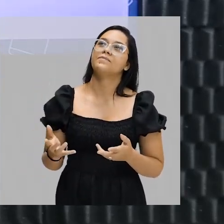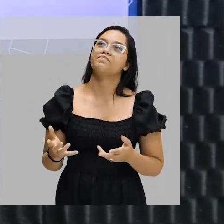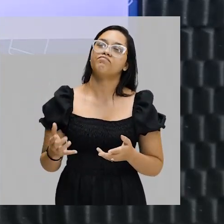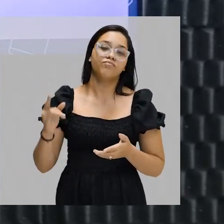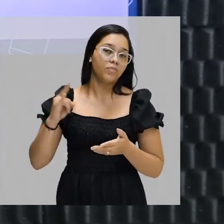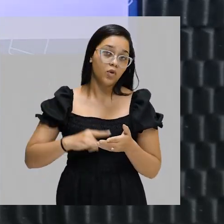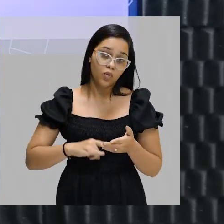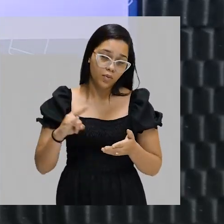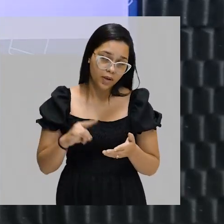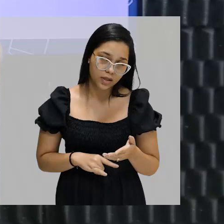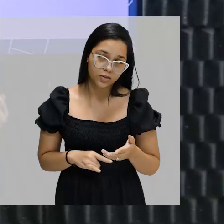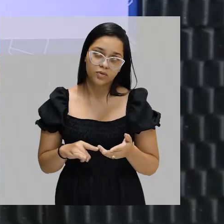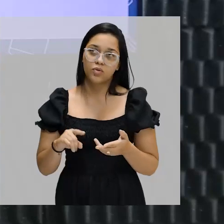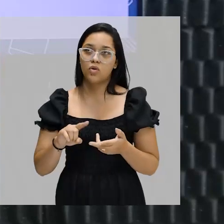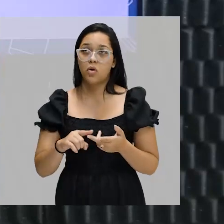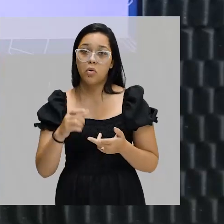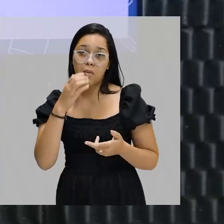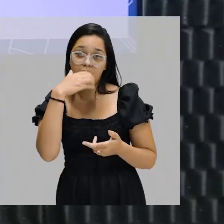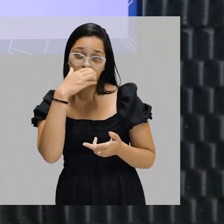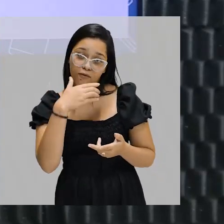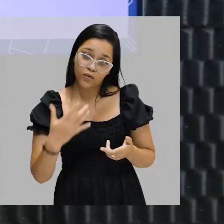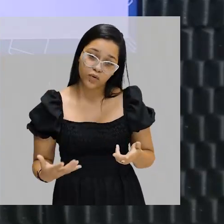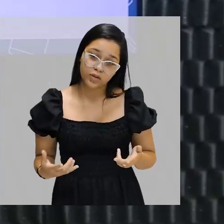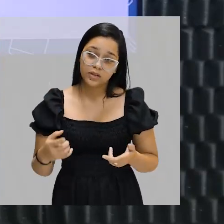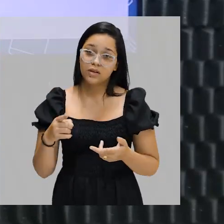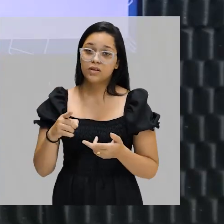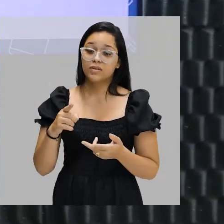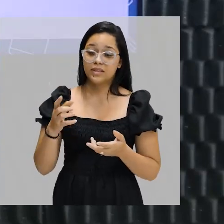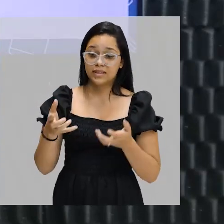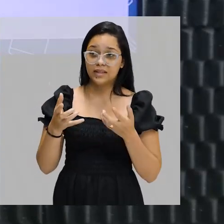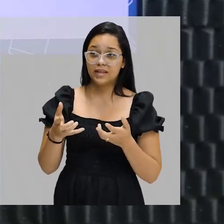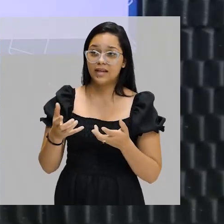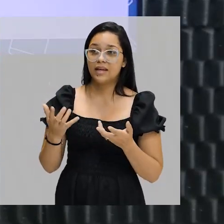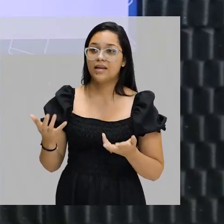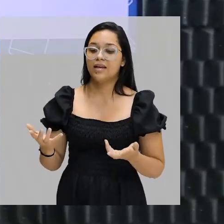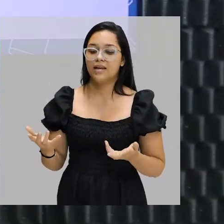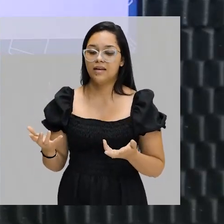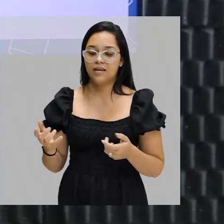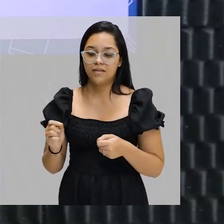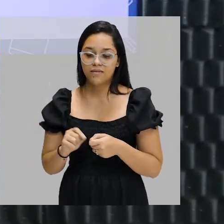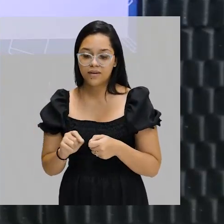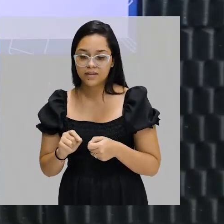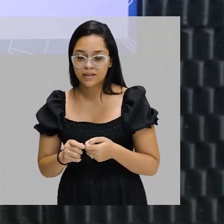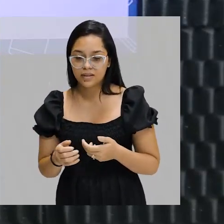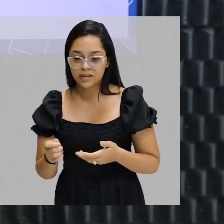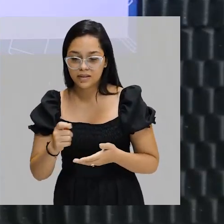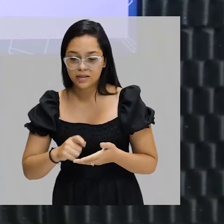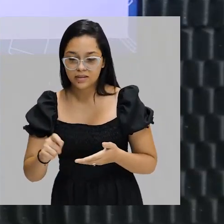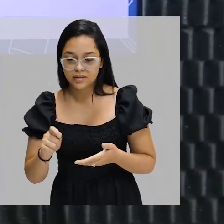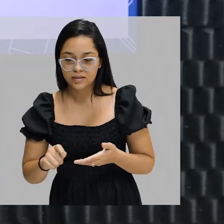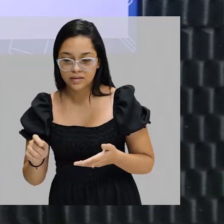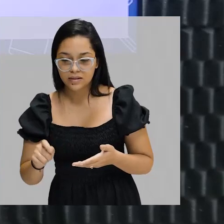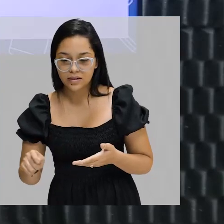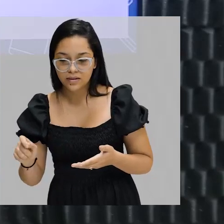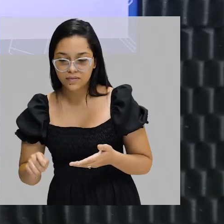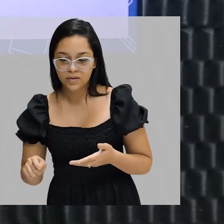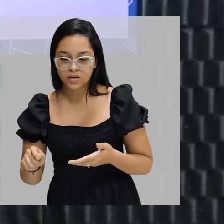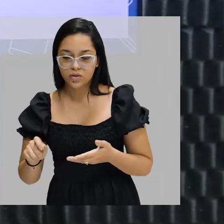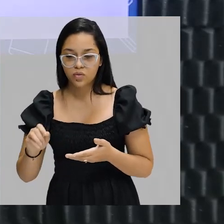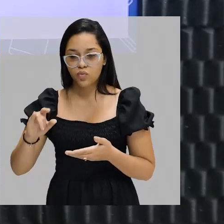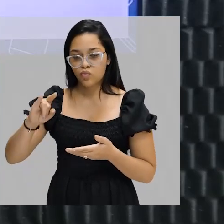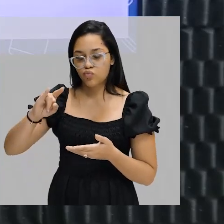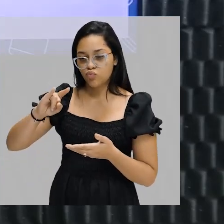um documento ou uma fruta Então na hora que você quiser fazer escrever né num texto